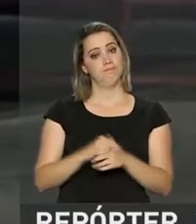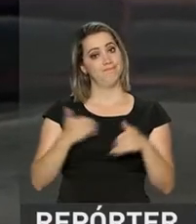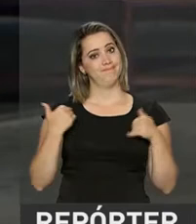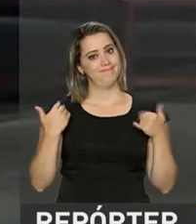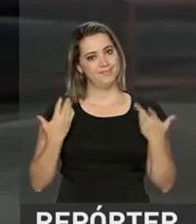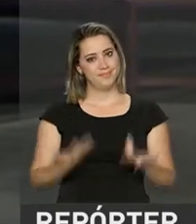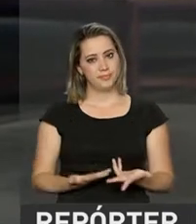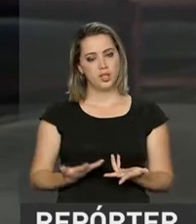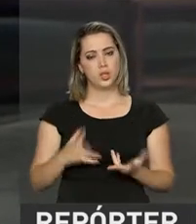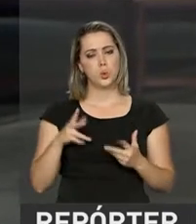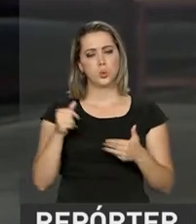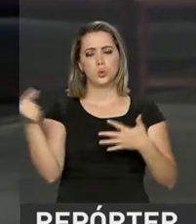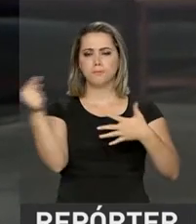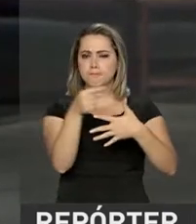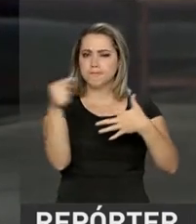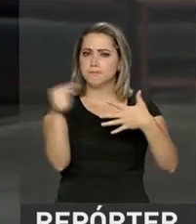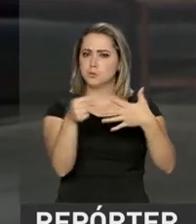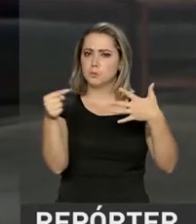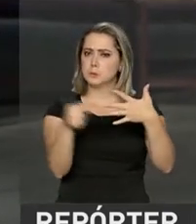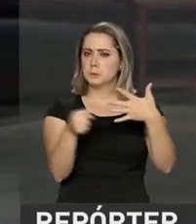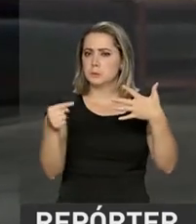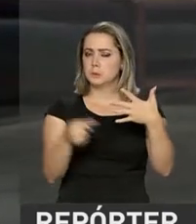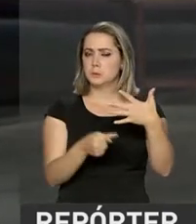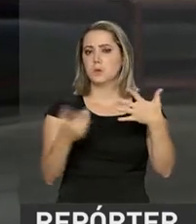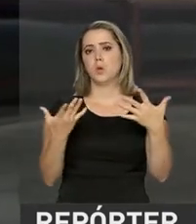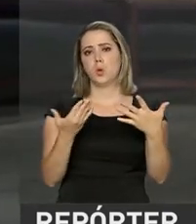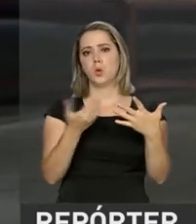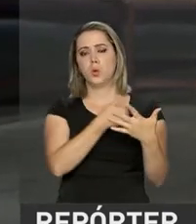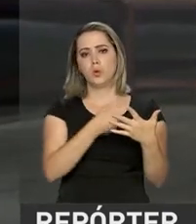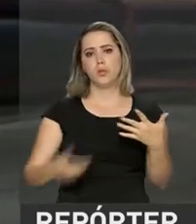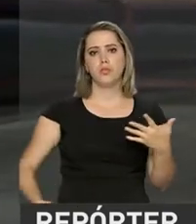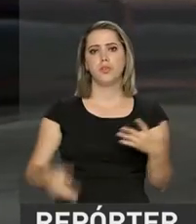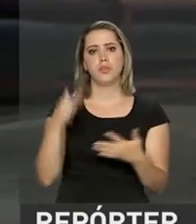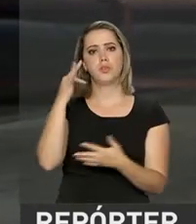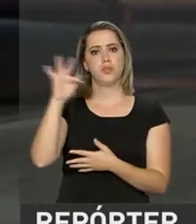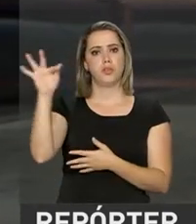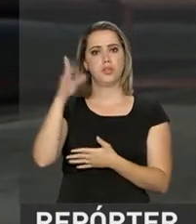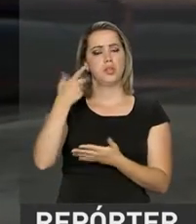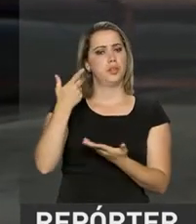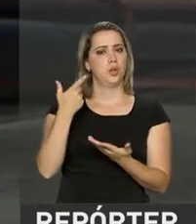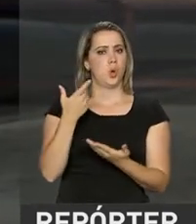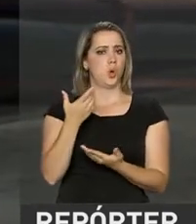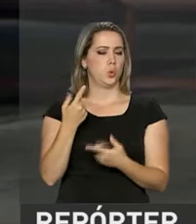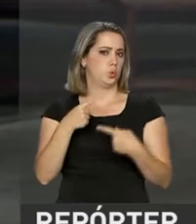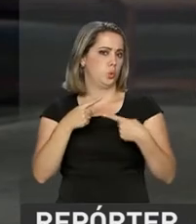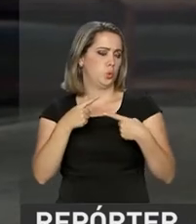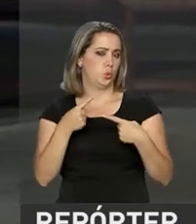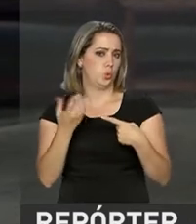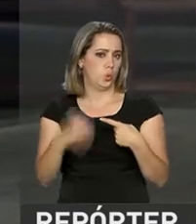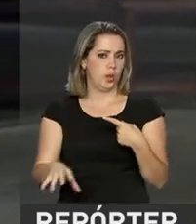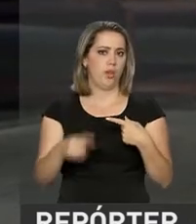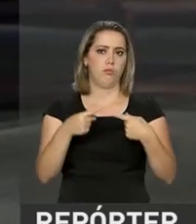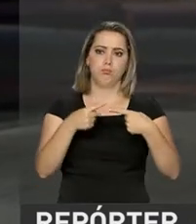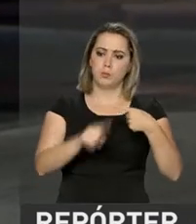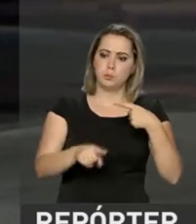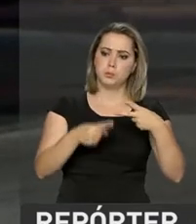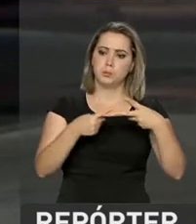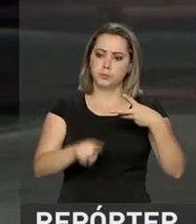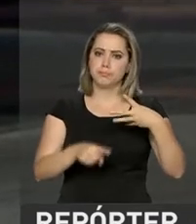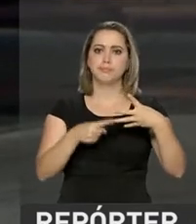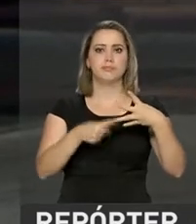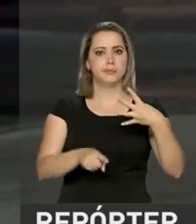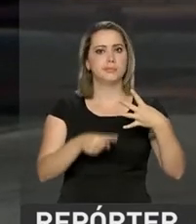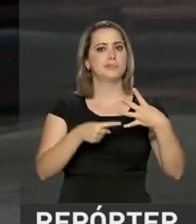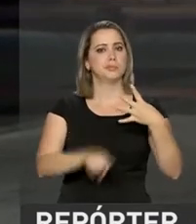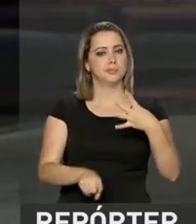leandro todos os destaques que não interessam ao governo federal estão sendo derrubados na comissão especial que analisa a proposta